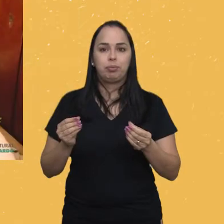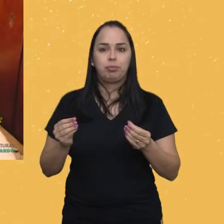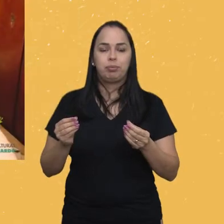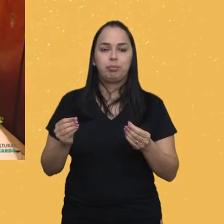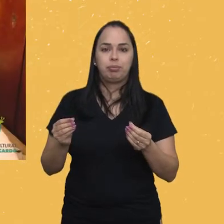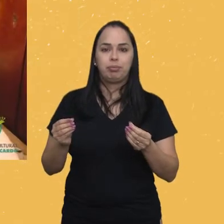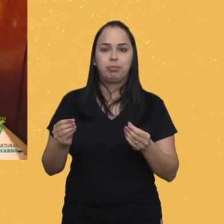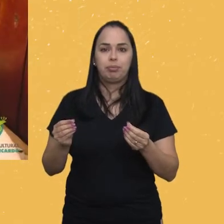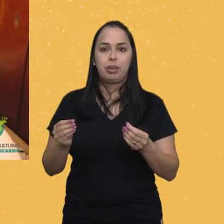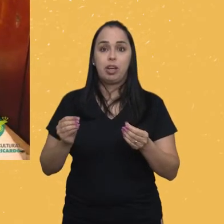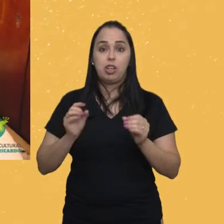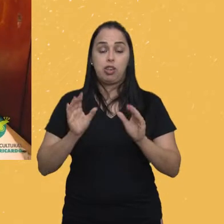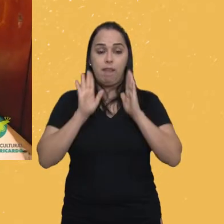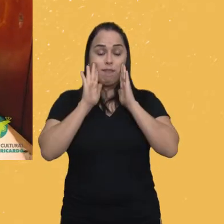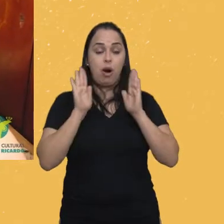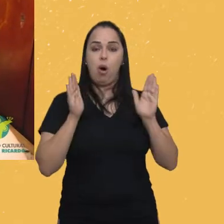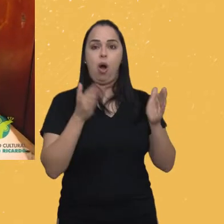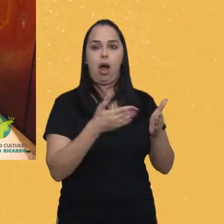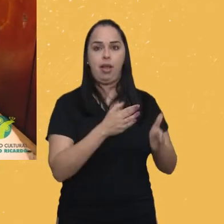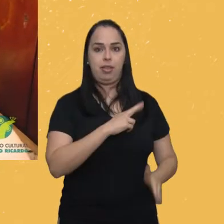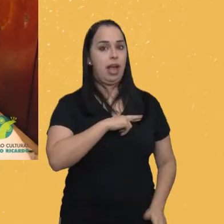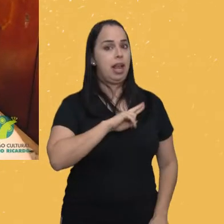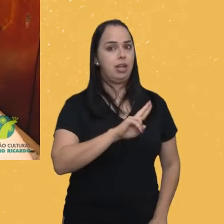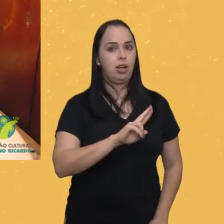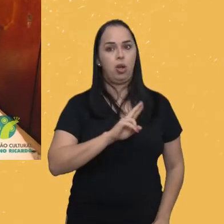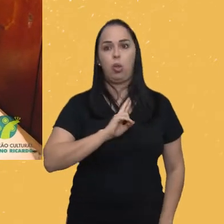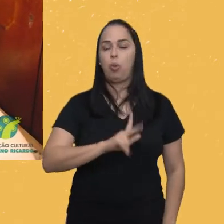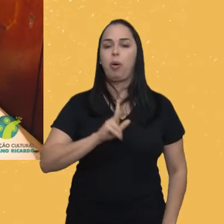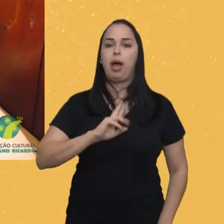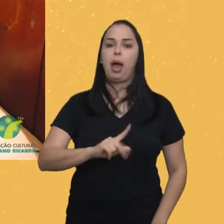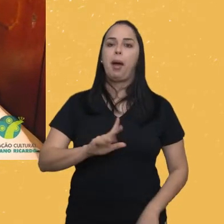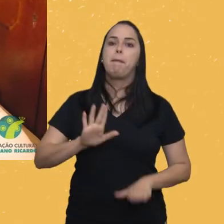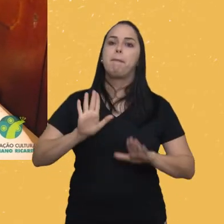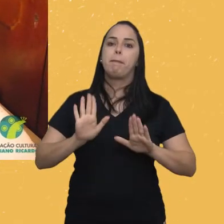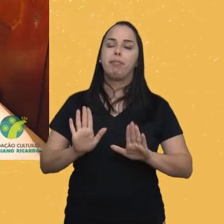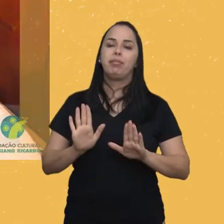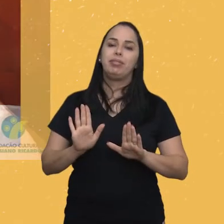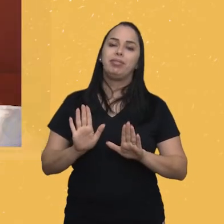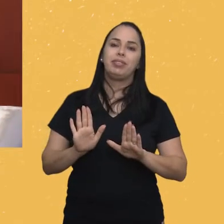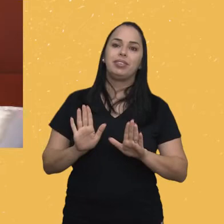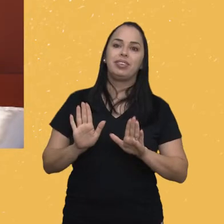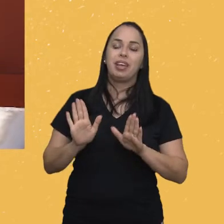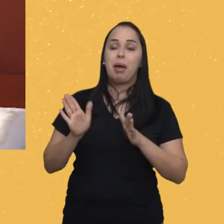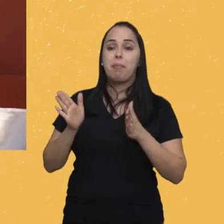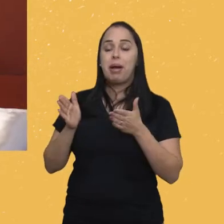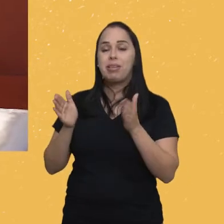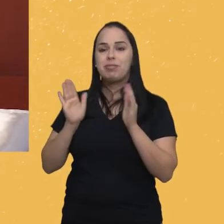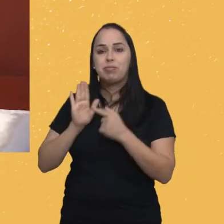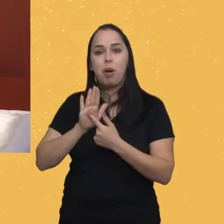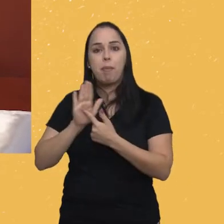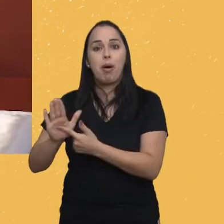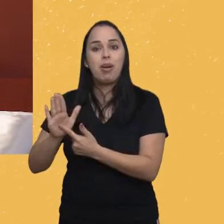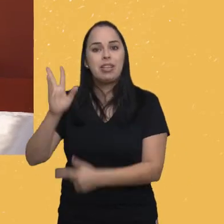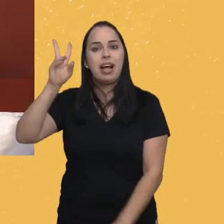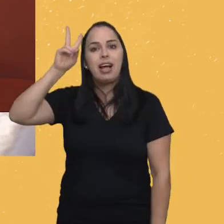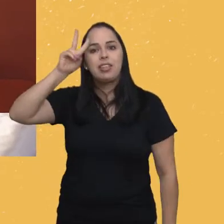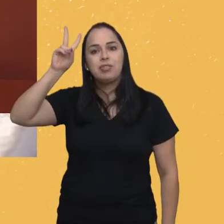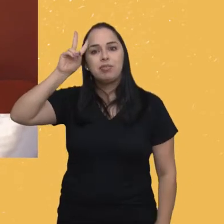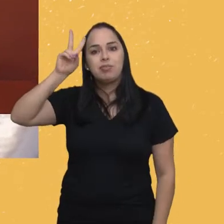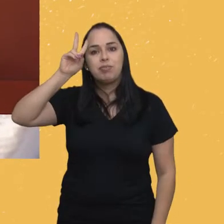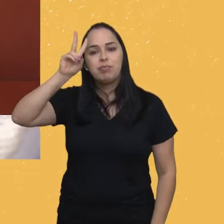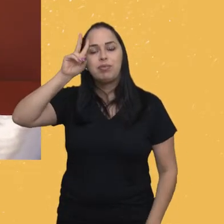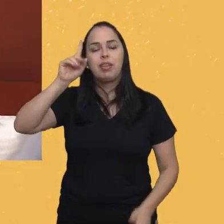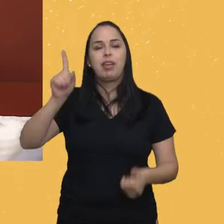parte da religiosidade, e sim uma parte mais, como eu posso dizer, histórica, não é? Então a gente tem